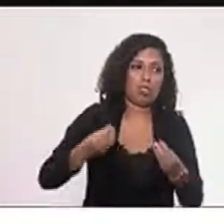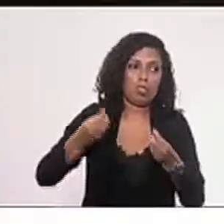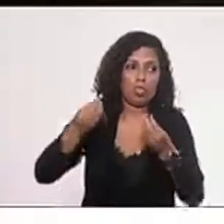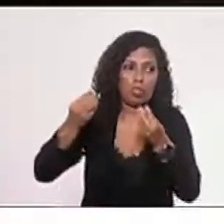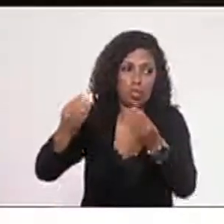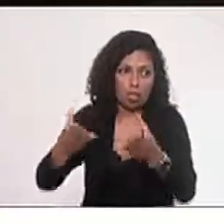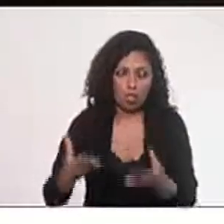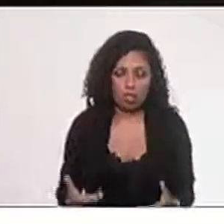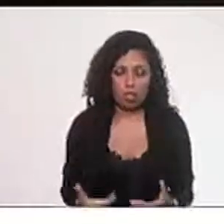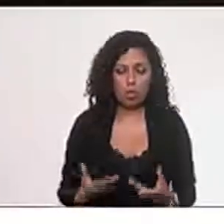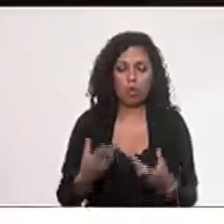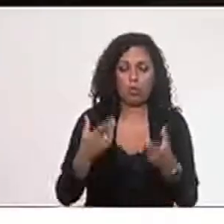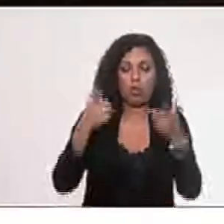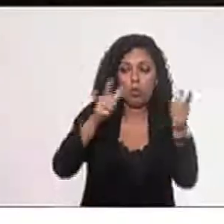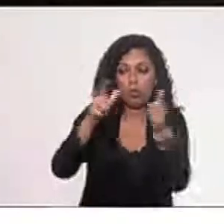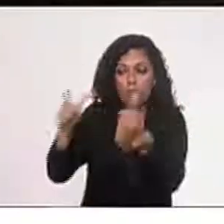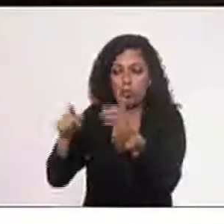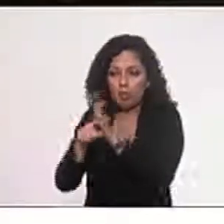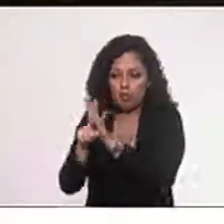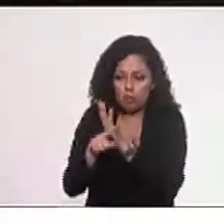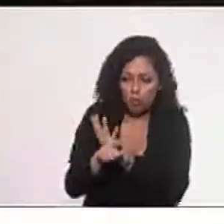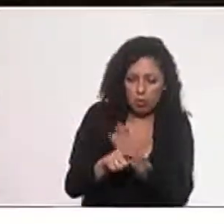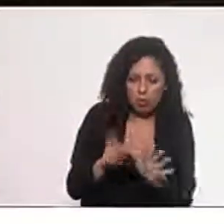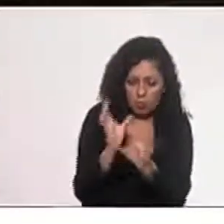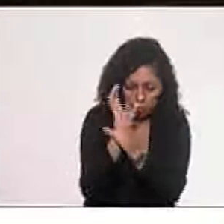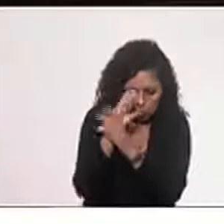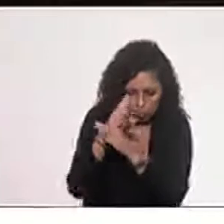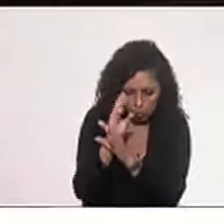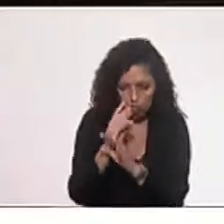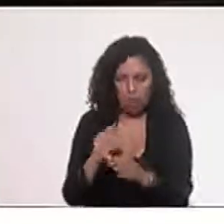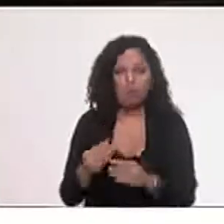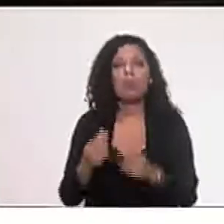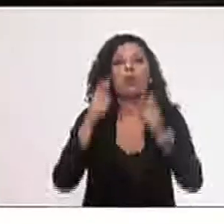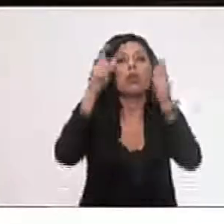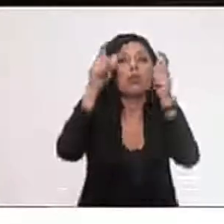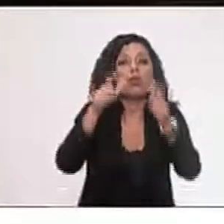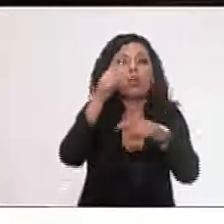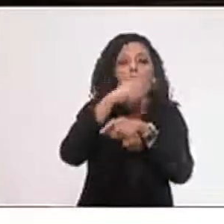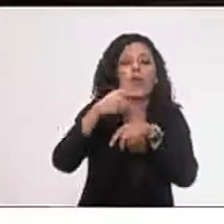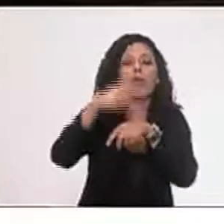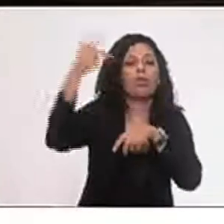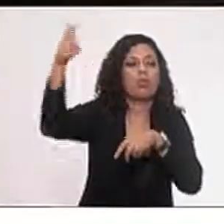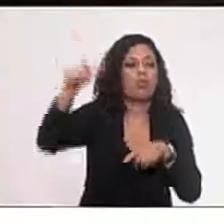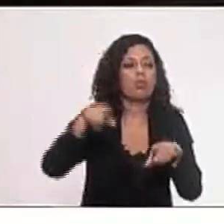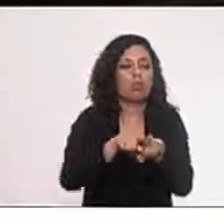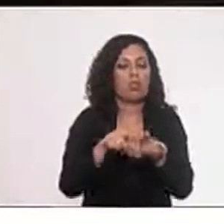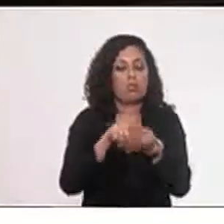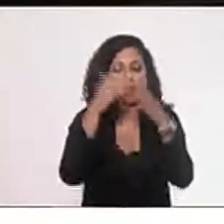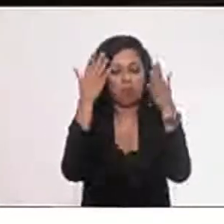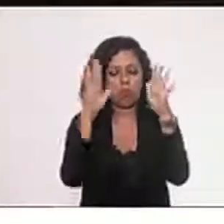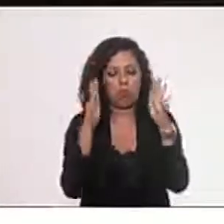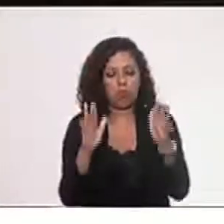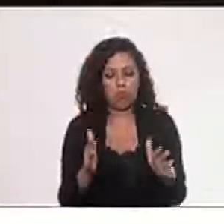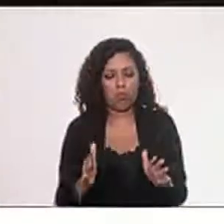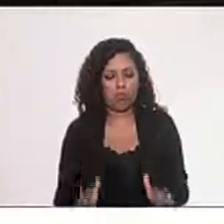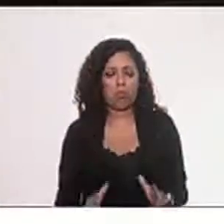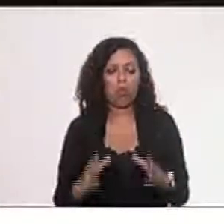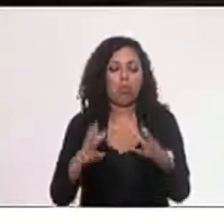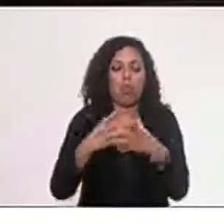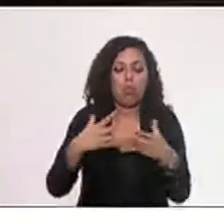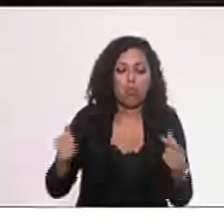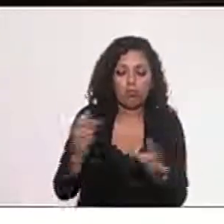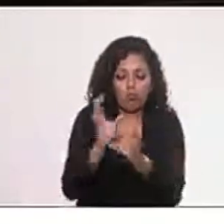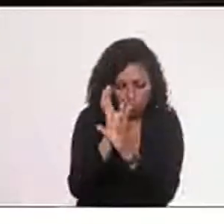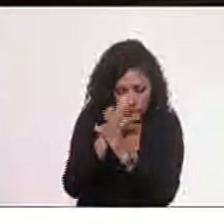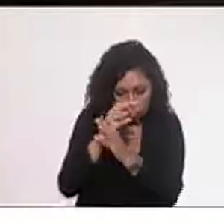alcântara estratégica para ciência pesquisa no brasil seja desmontando o parque científico nacional é